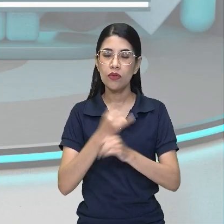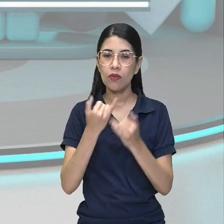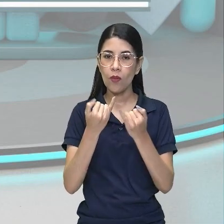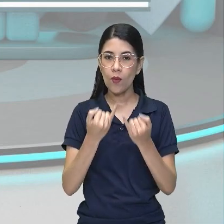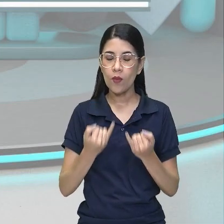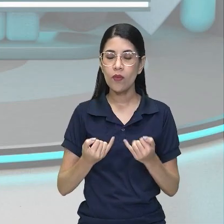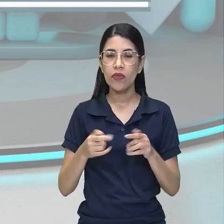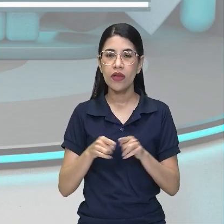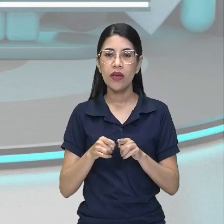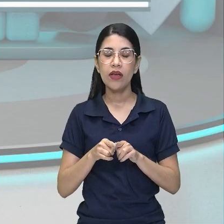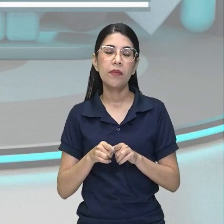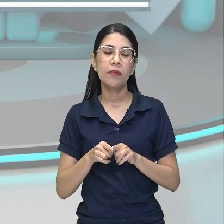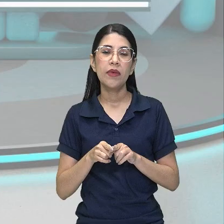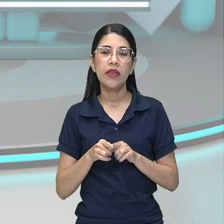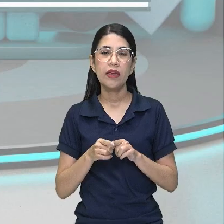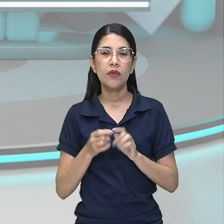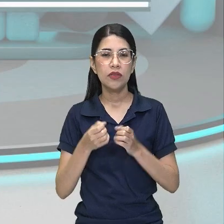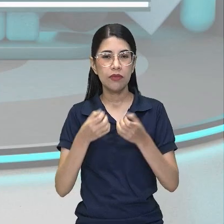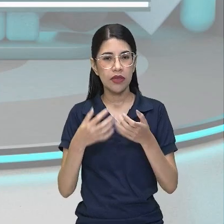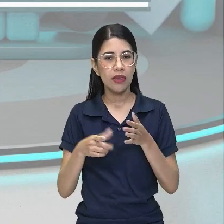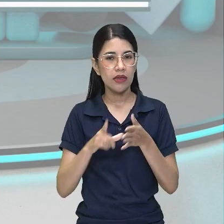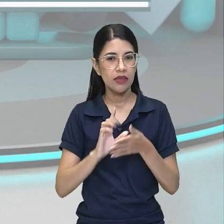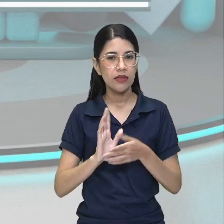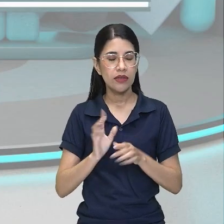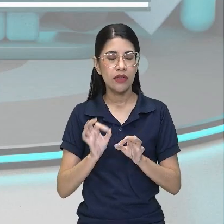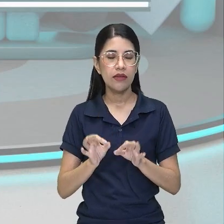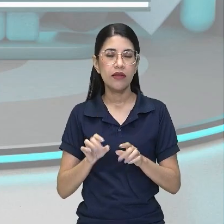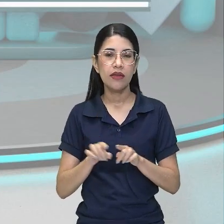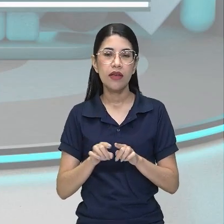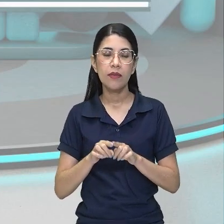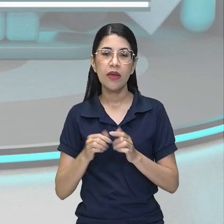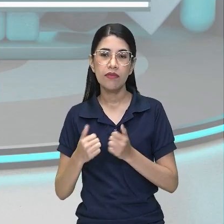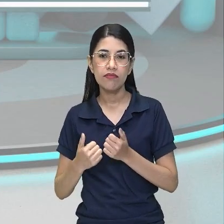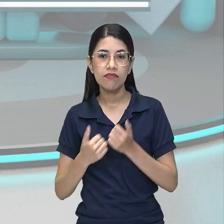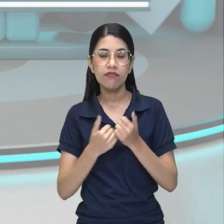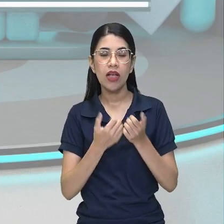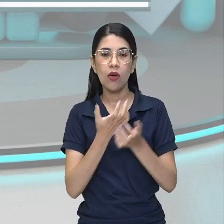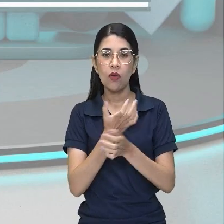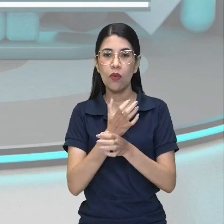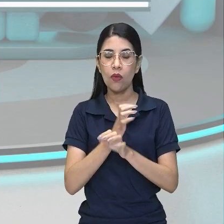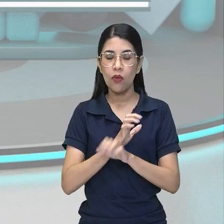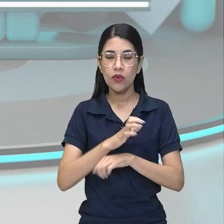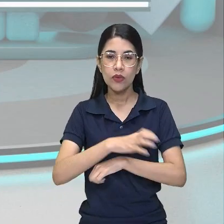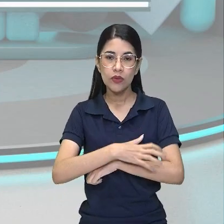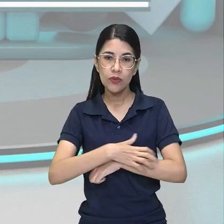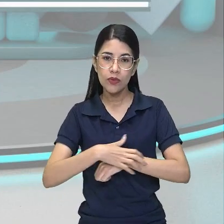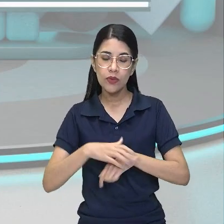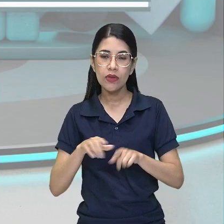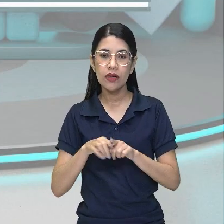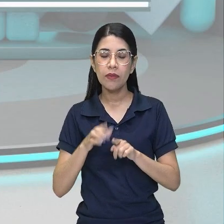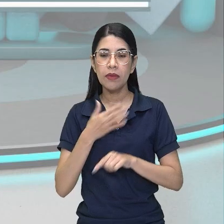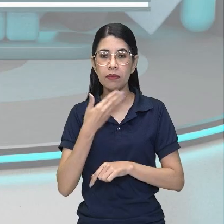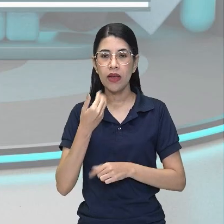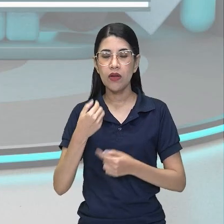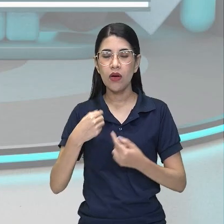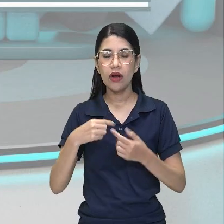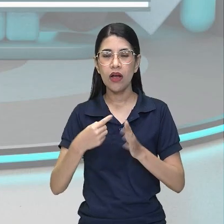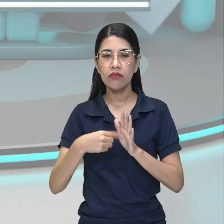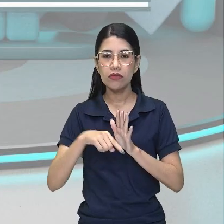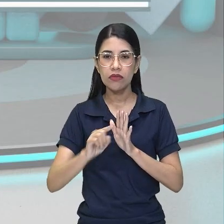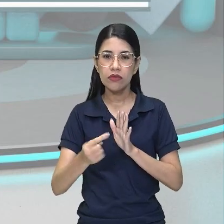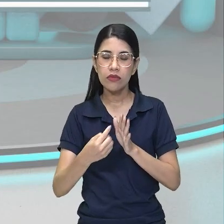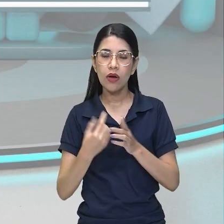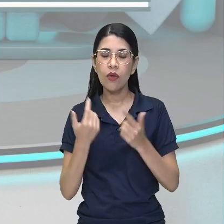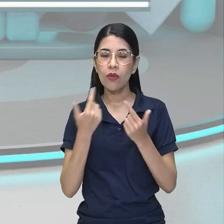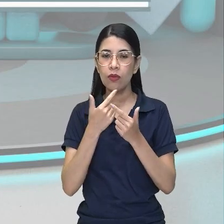de energia, lembre-se do que eu citei para vocês, fortalecimento de ossos e músculos, melhora da imunidade, do humor e